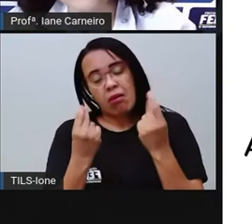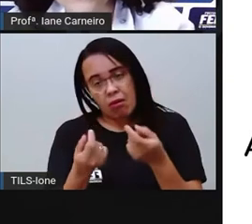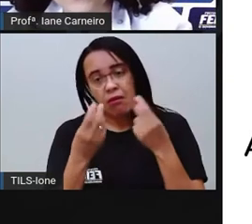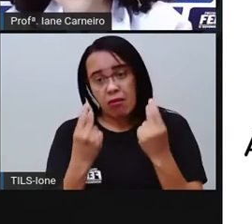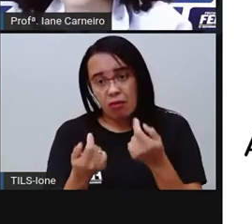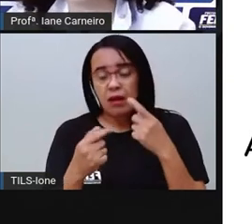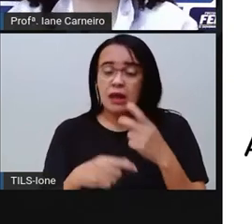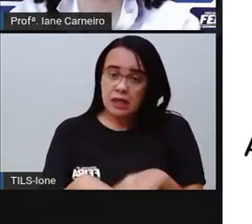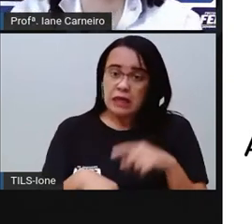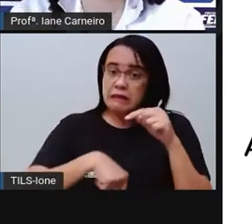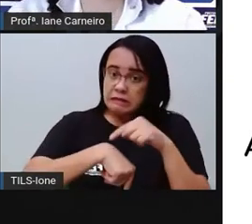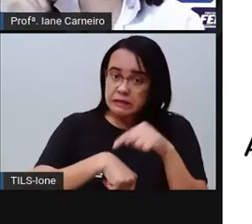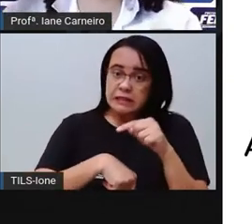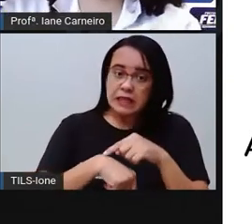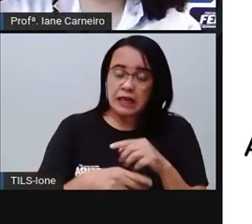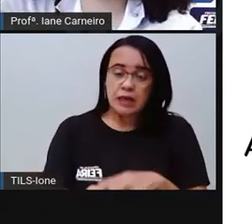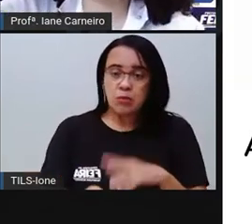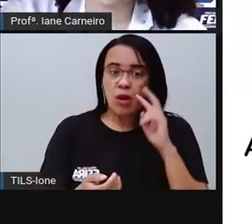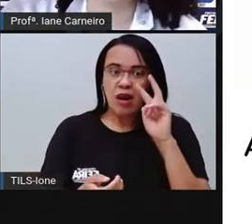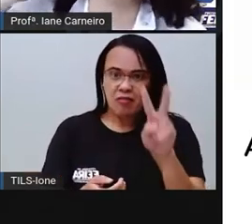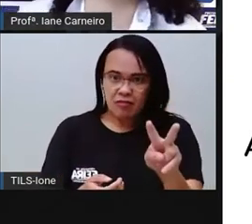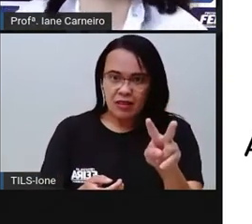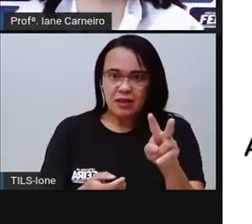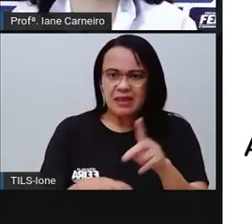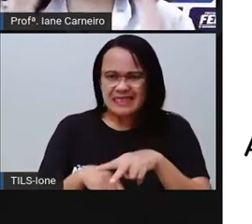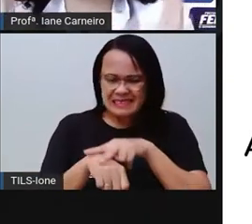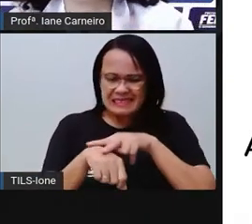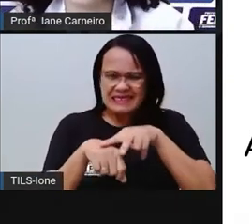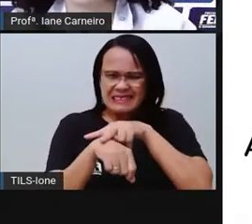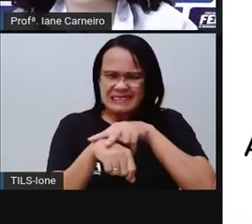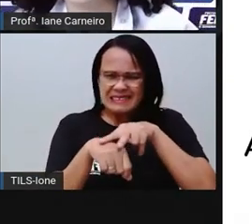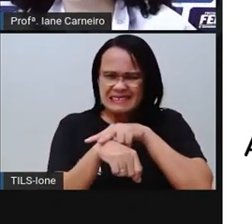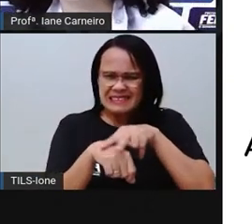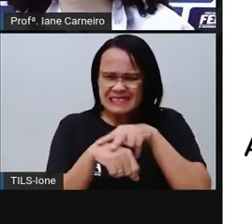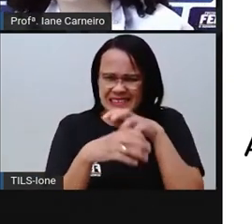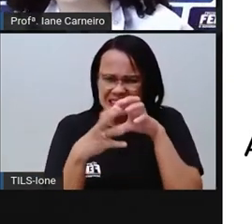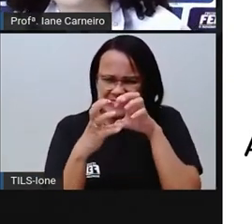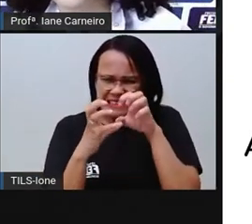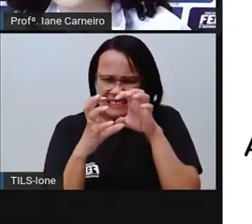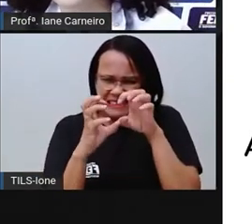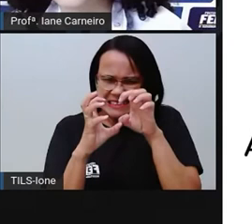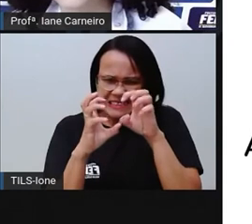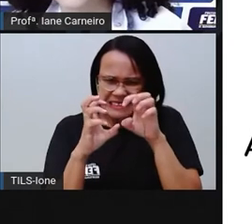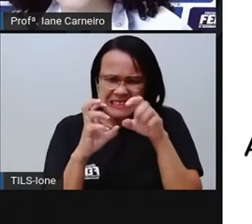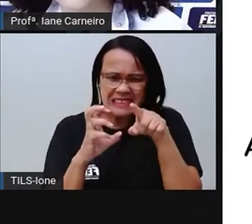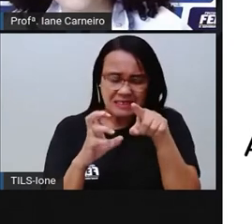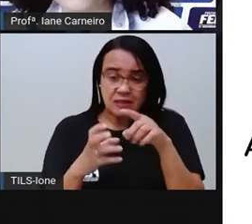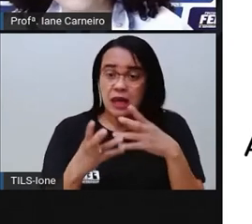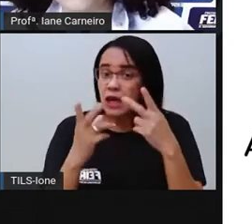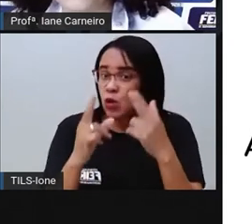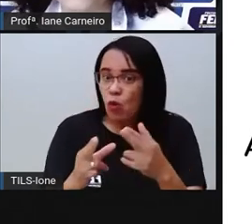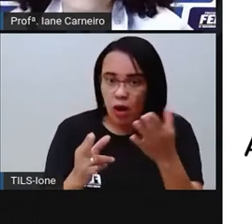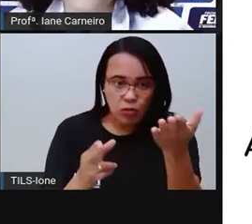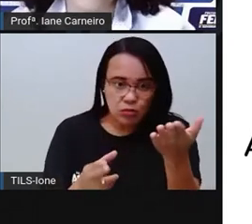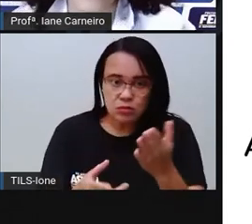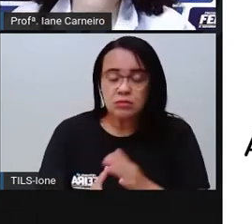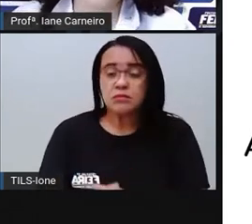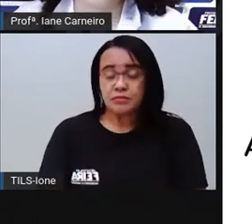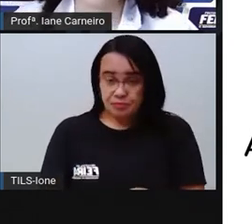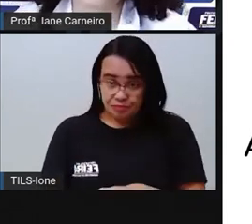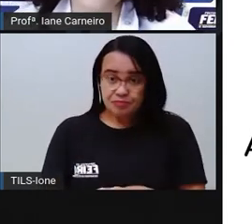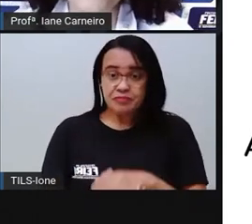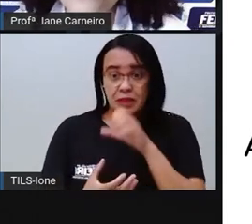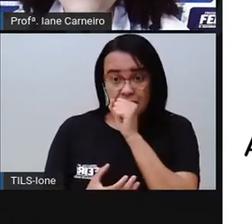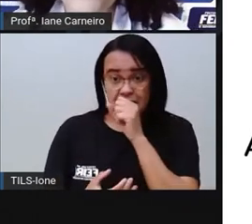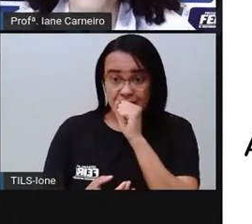não enxugou, né? Ou então na parede. Tenho certeza que vocês já viram um fungo como esse aqui, ó. Isso aqui é uma laranja, né?